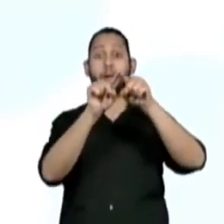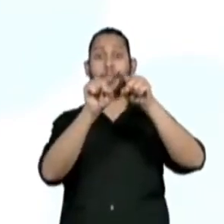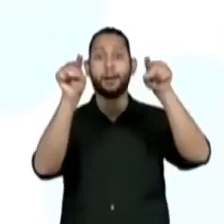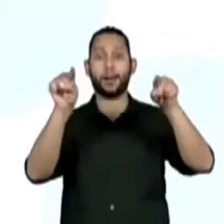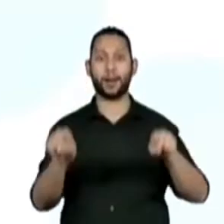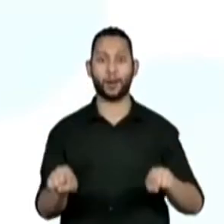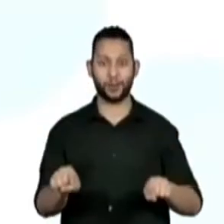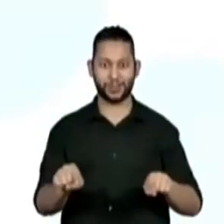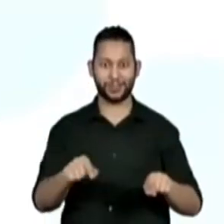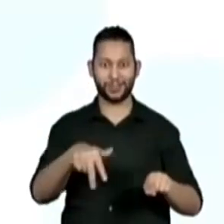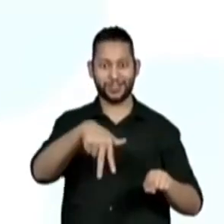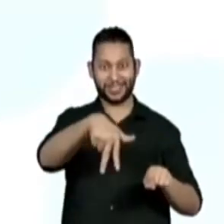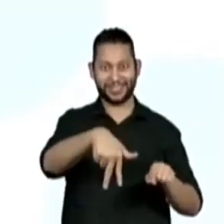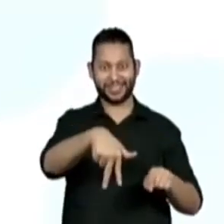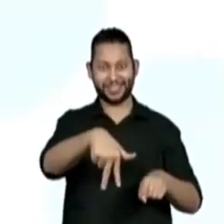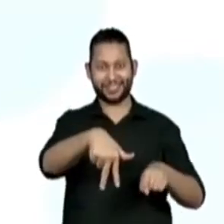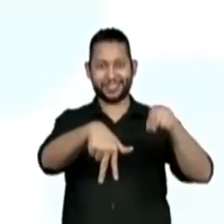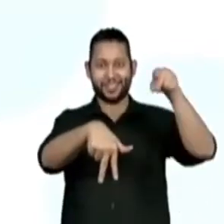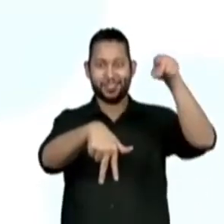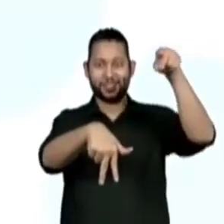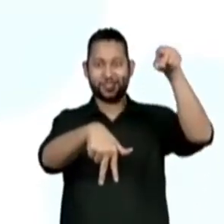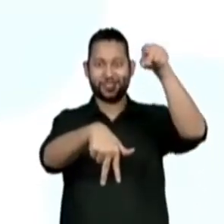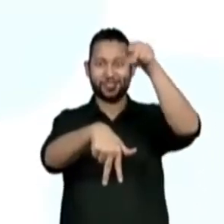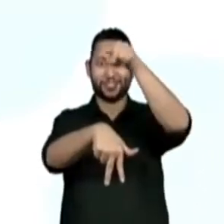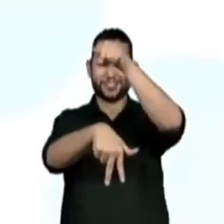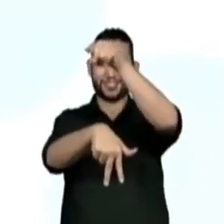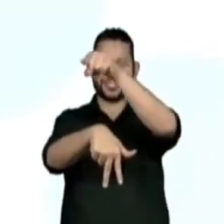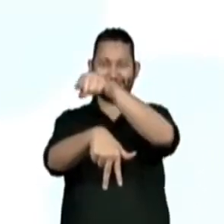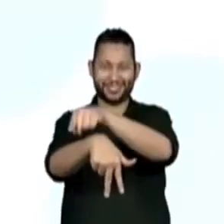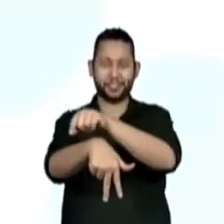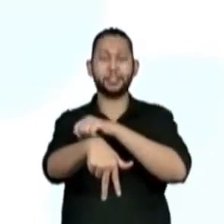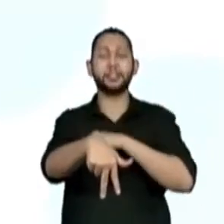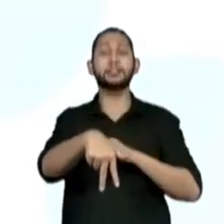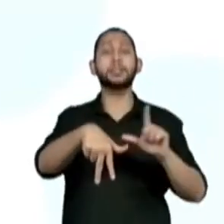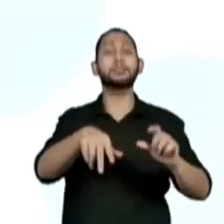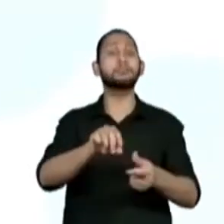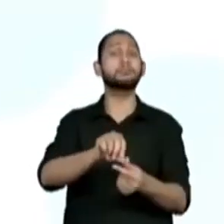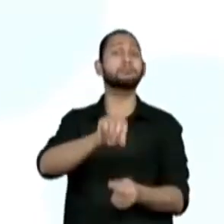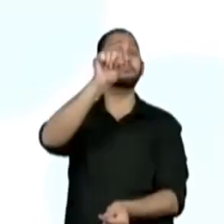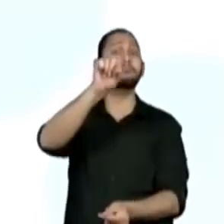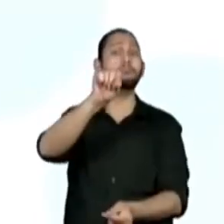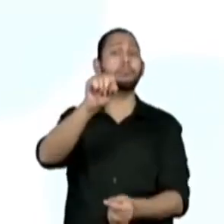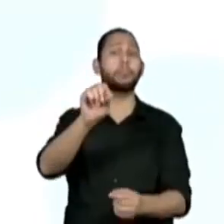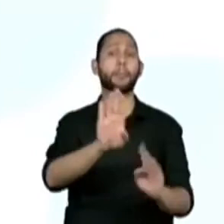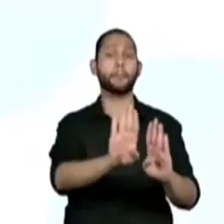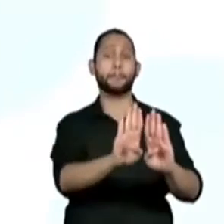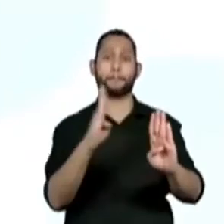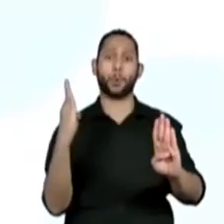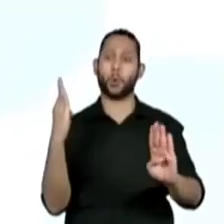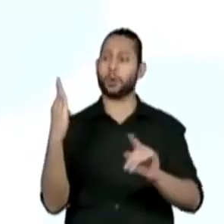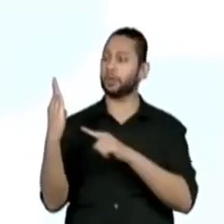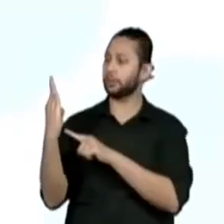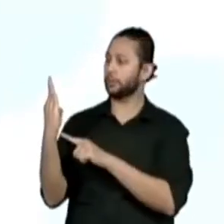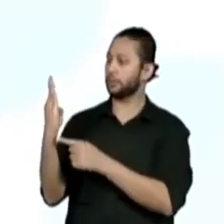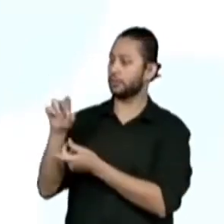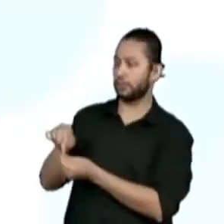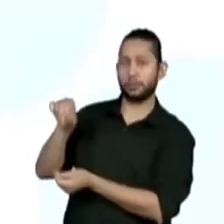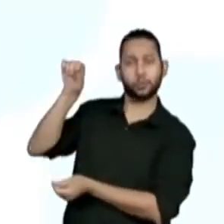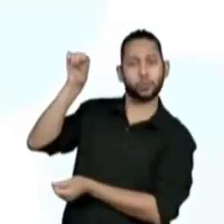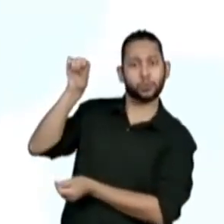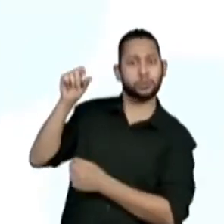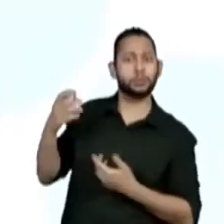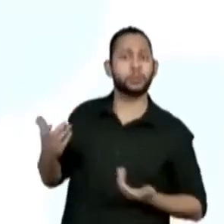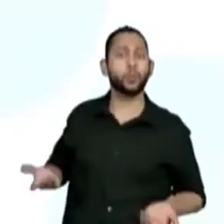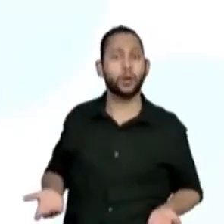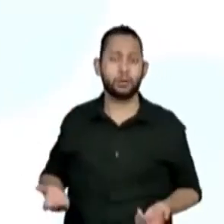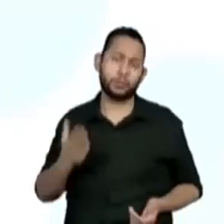no caso. E aí, qual será a medida da porta? Daí, da casa de vocês? Eu sei que também vai variar,